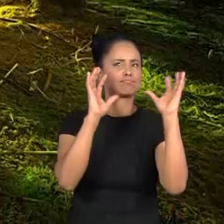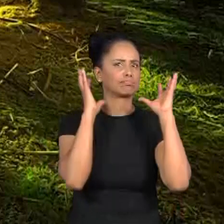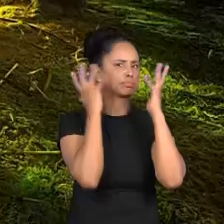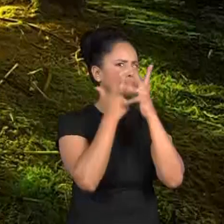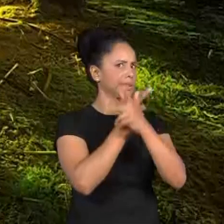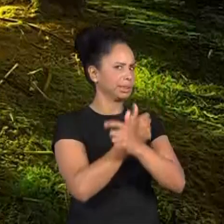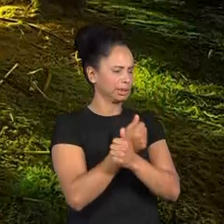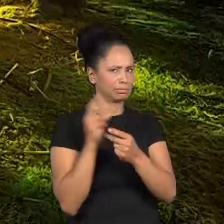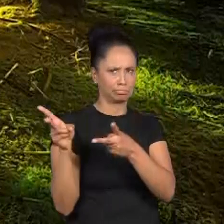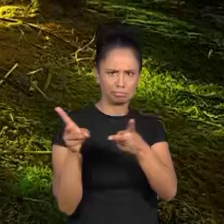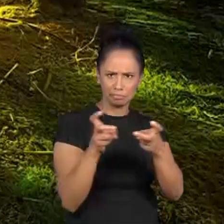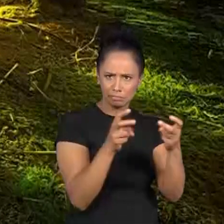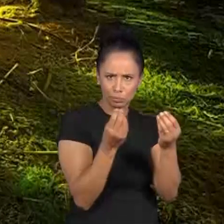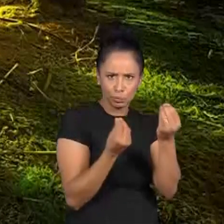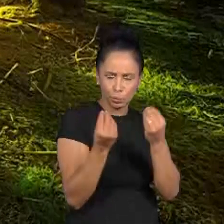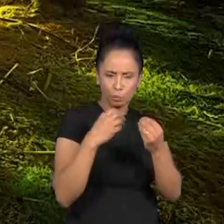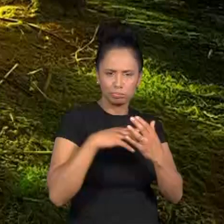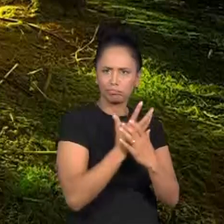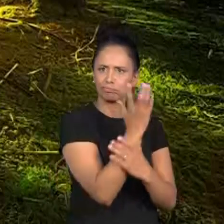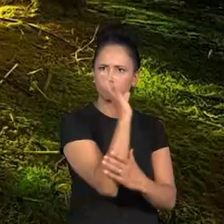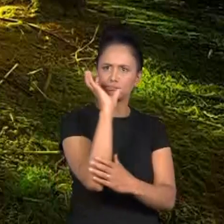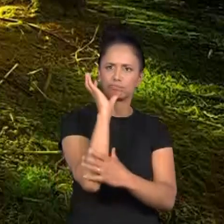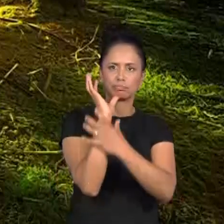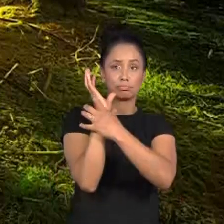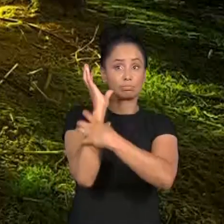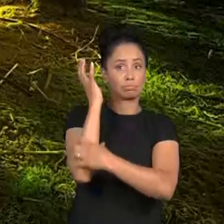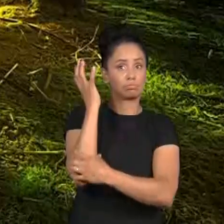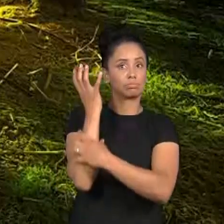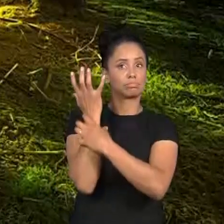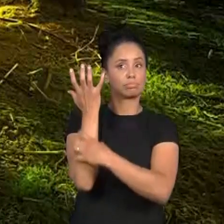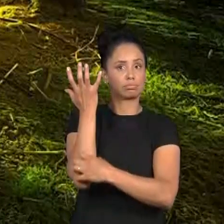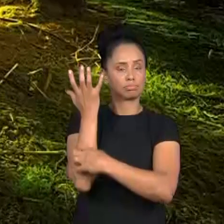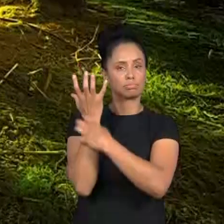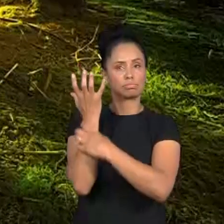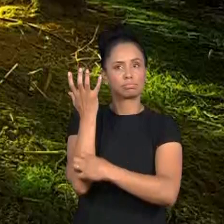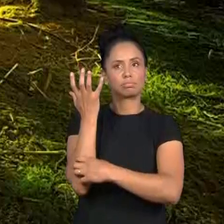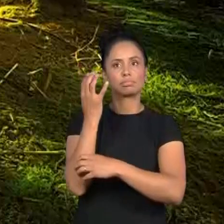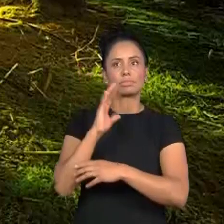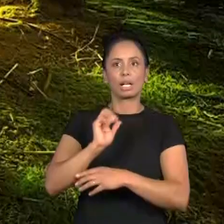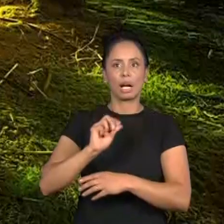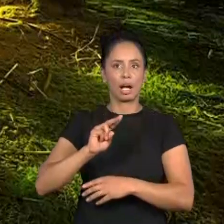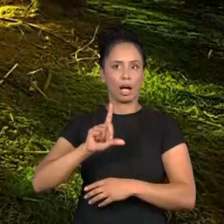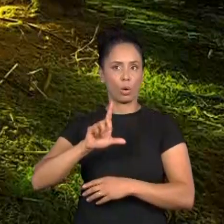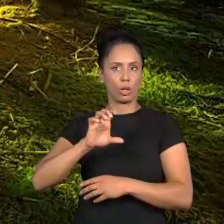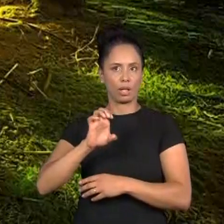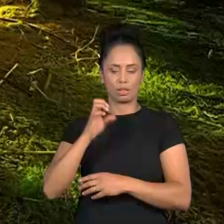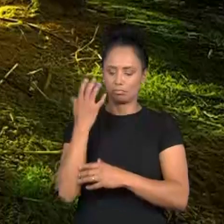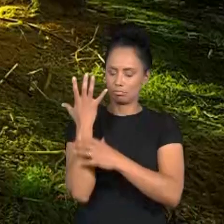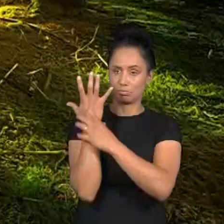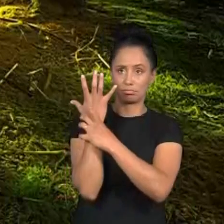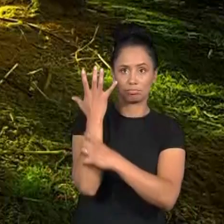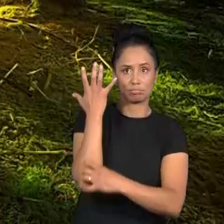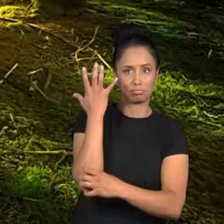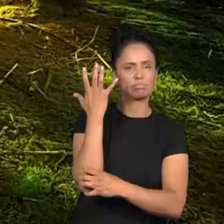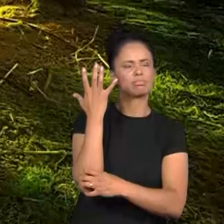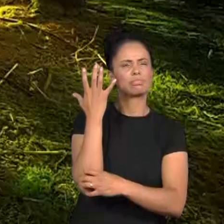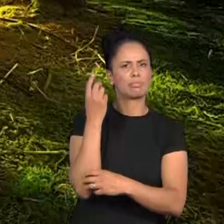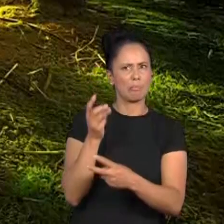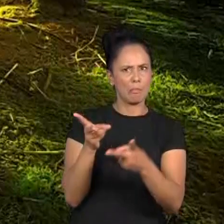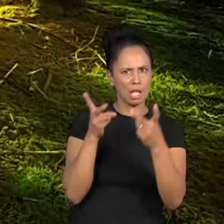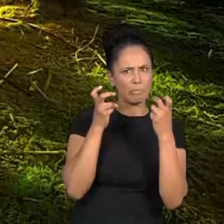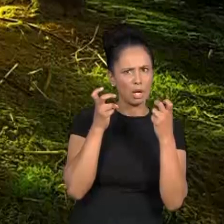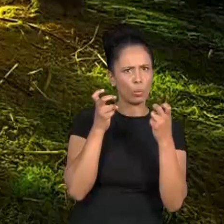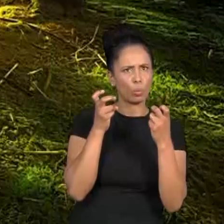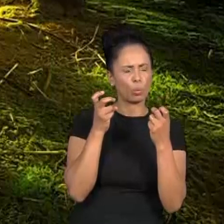vendo bem os troncos, não é? Os caules dessas árvores. E olha só, observe que as sombras,